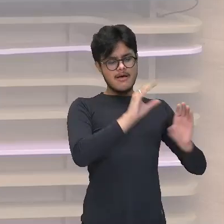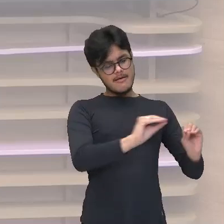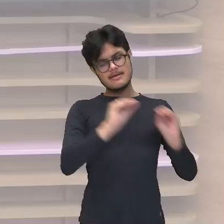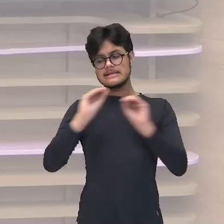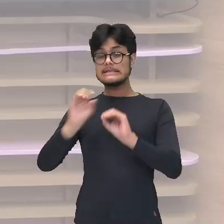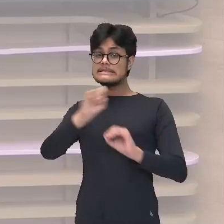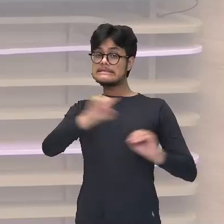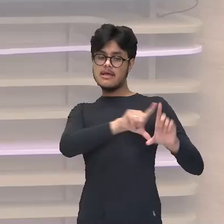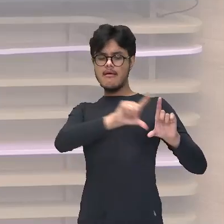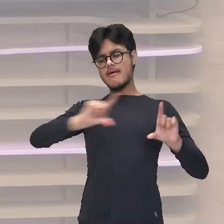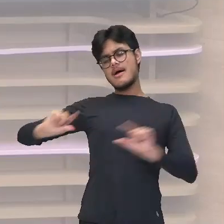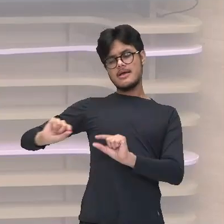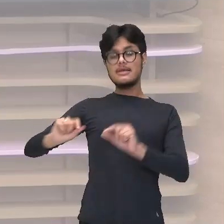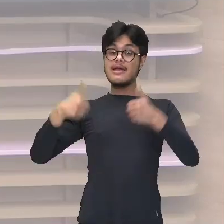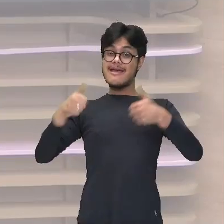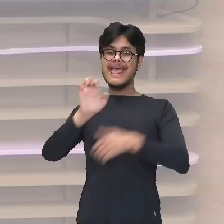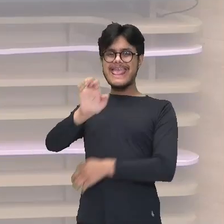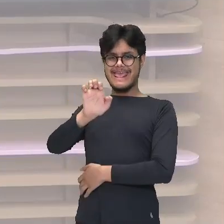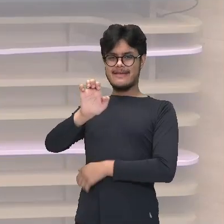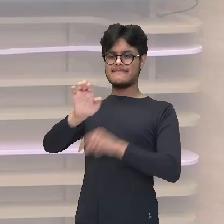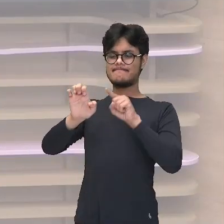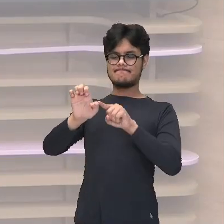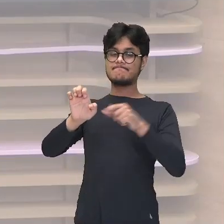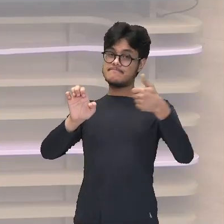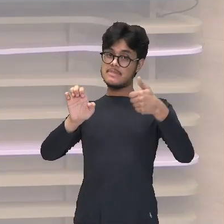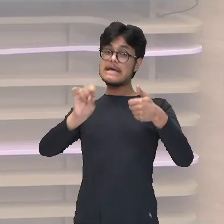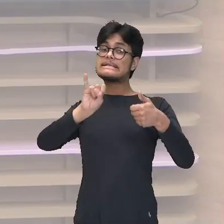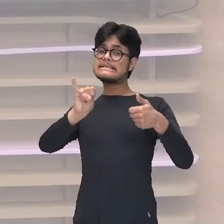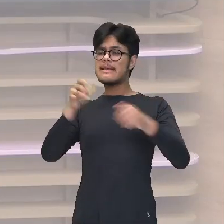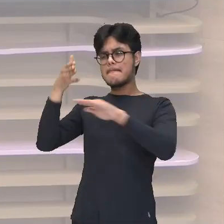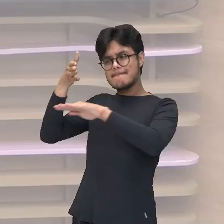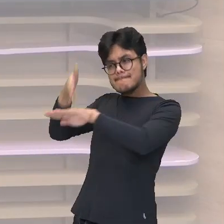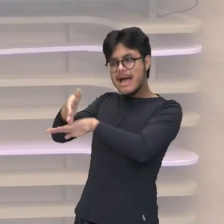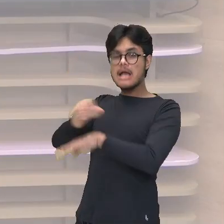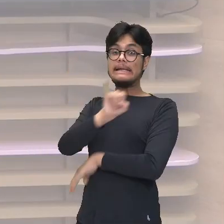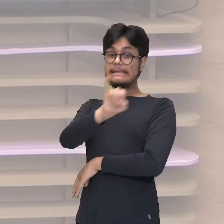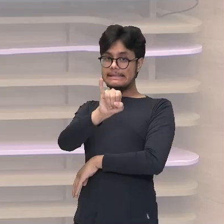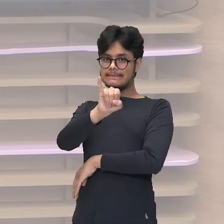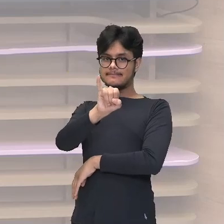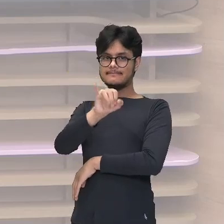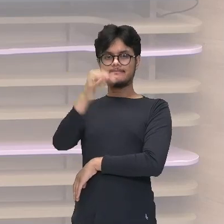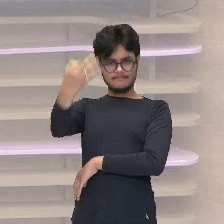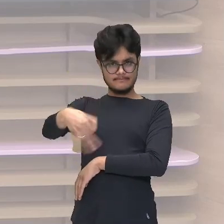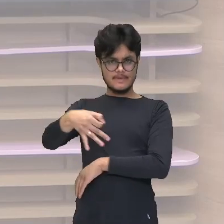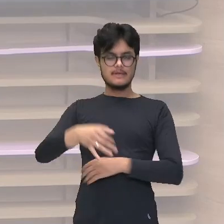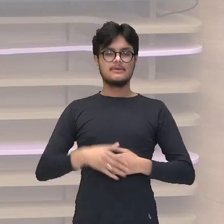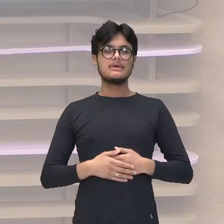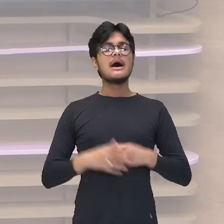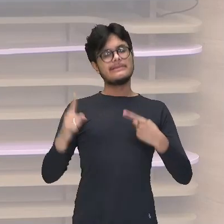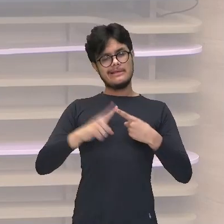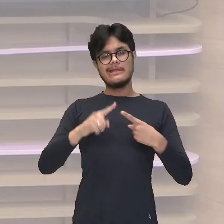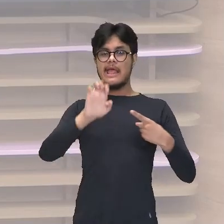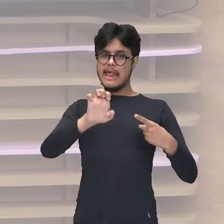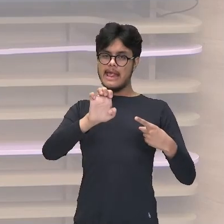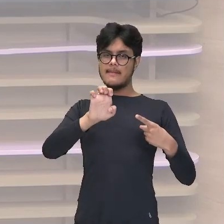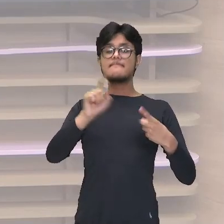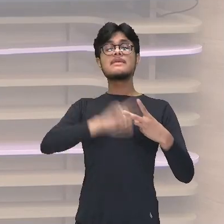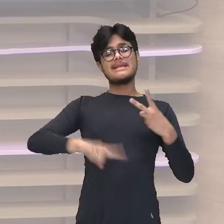dois conceitos. Então, eles têm aí conceitos diferentes e também a escrita, tá? Emigrante